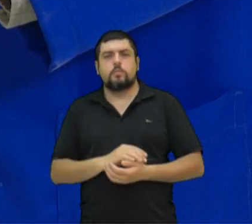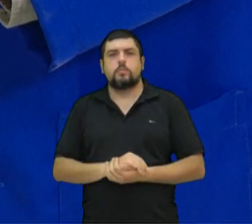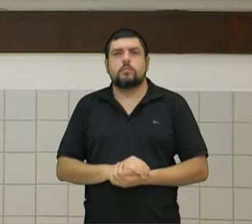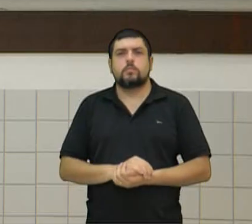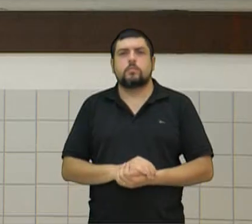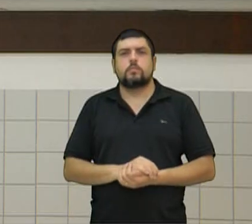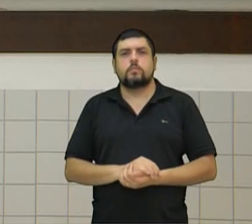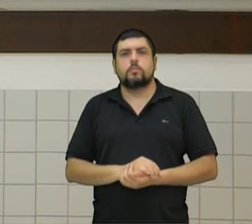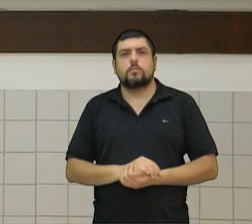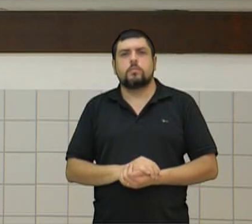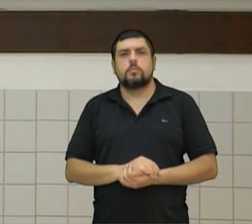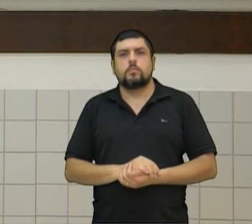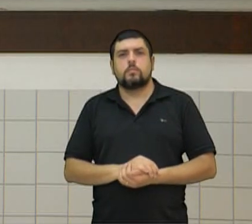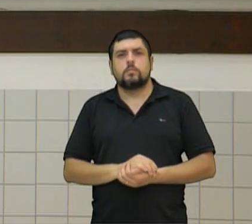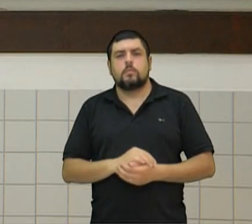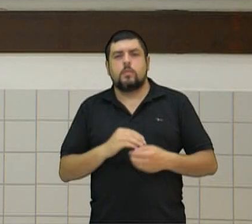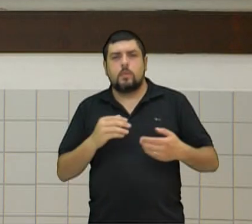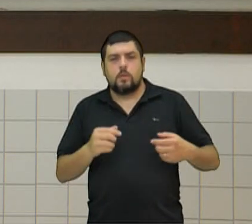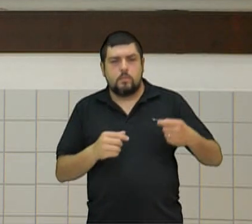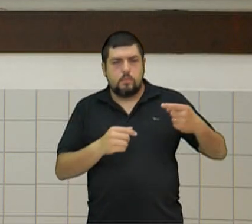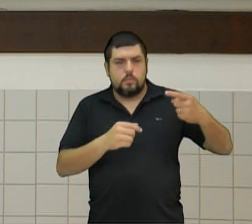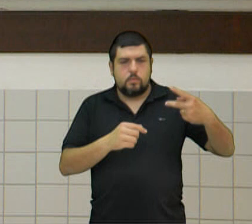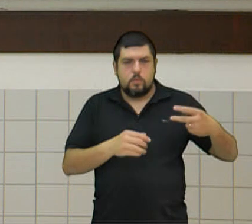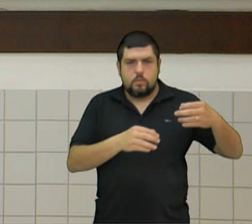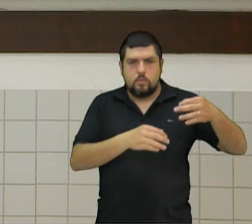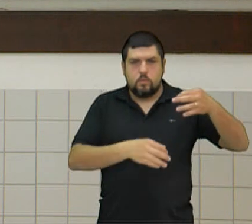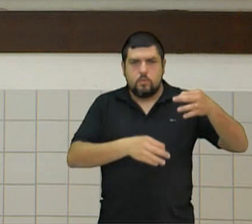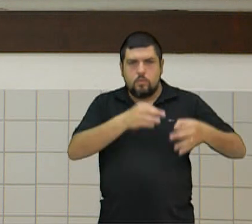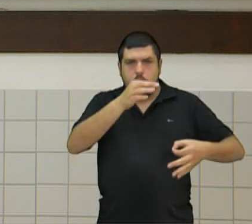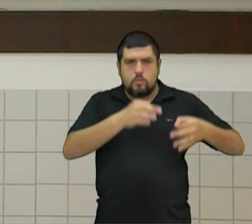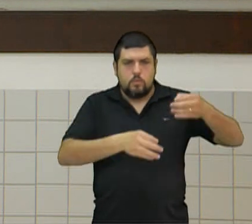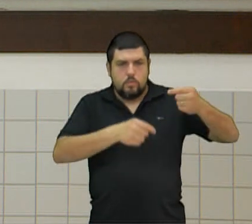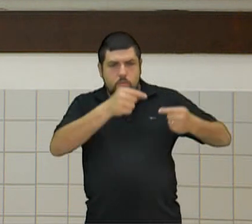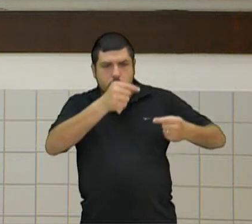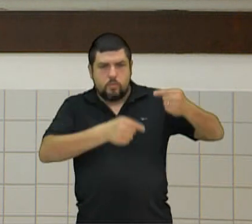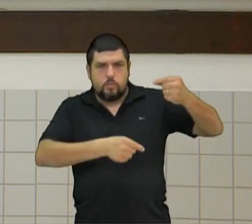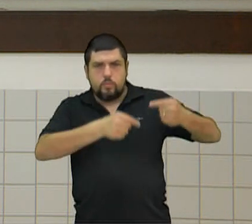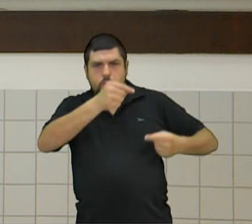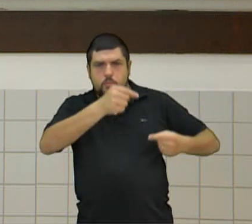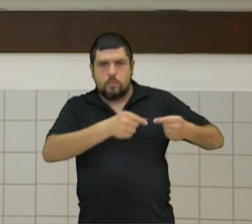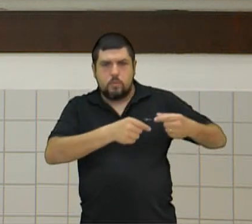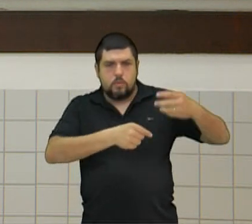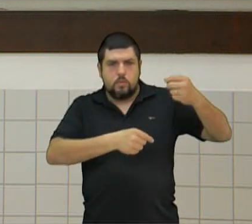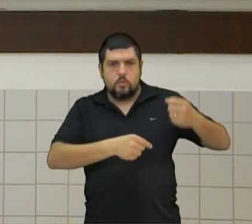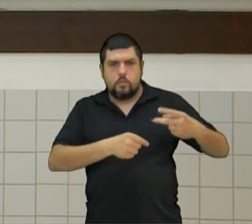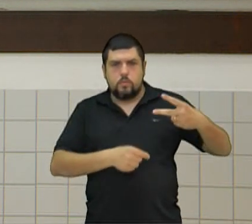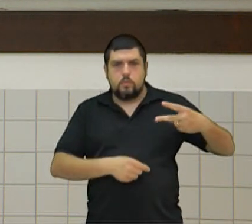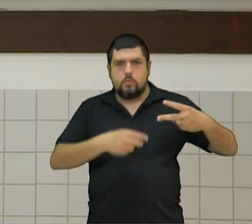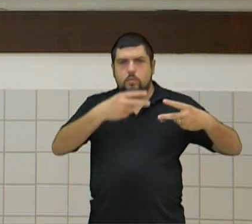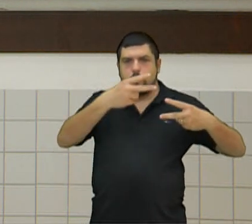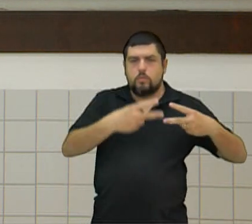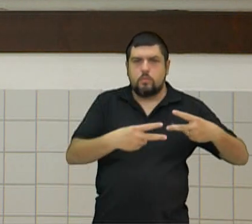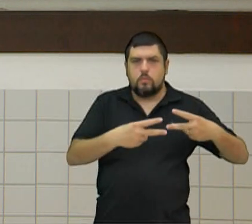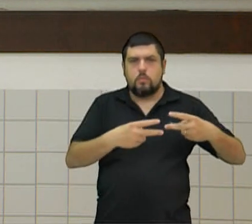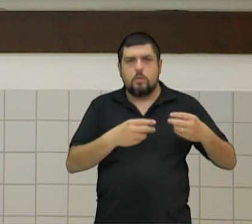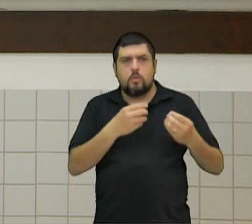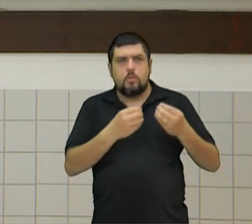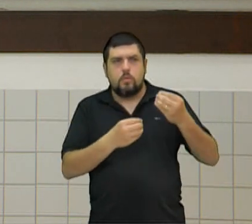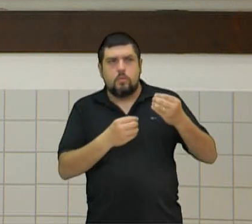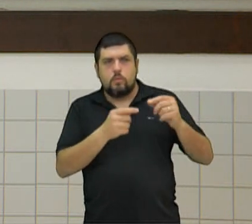aqui. Certo? Então, 2 aqui, 2 aqui. Ou seja, o suporte está suportando quanto? 2 bolas de gude, certo? Por essa corda, e essa outra